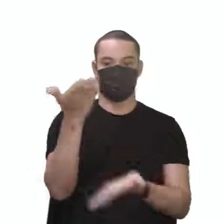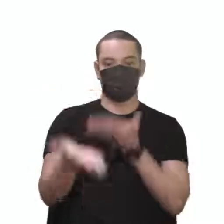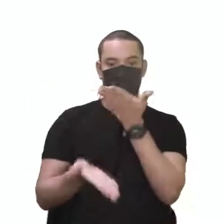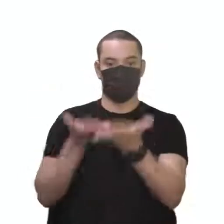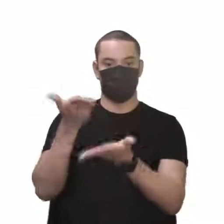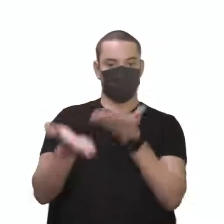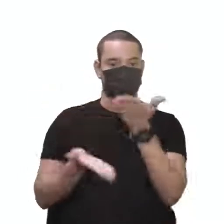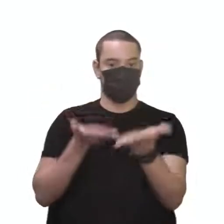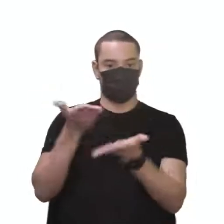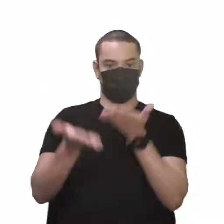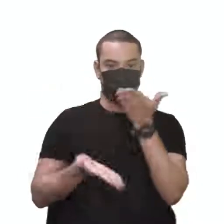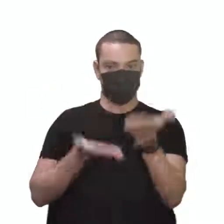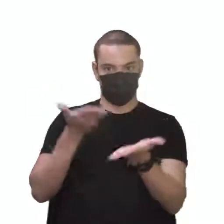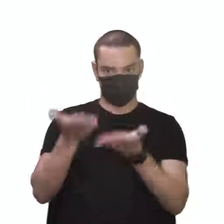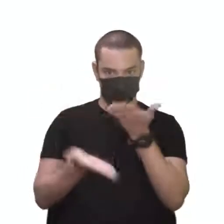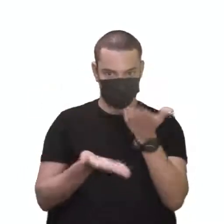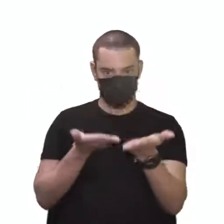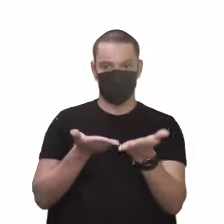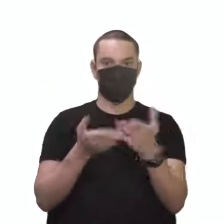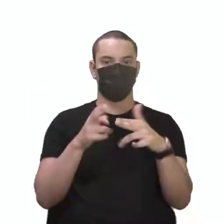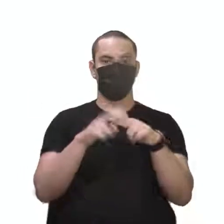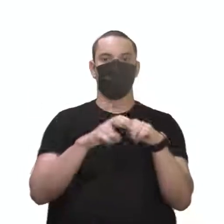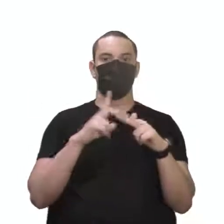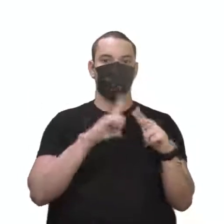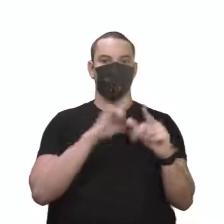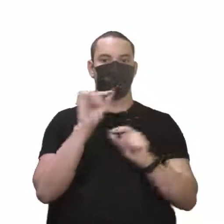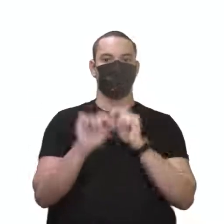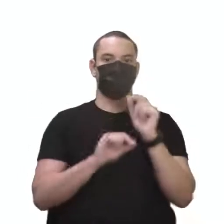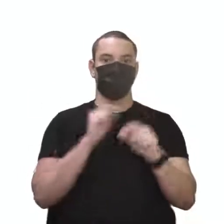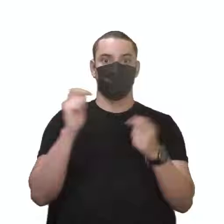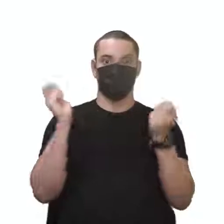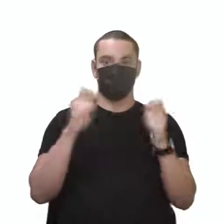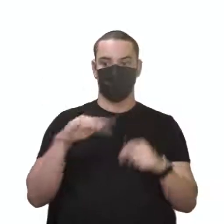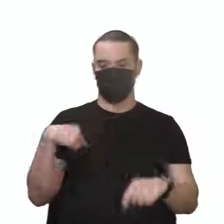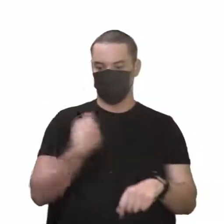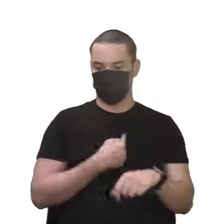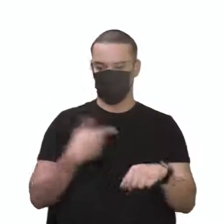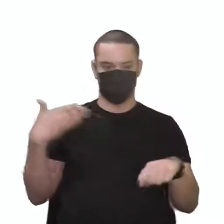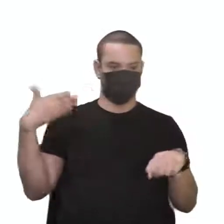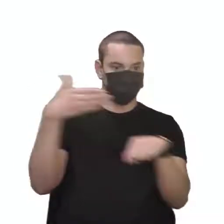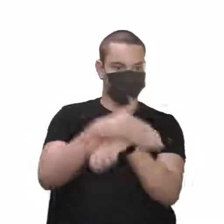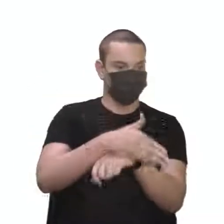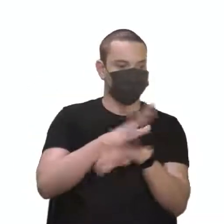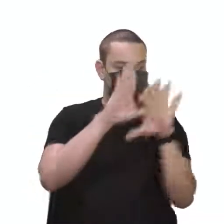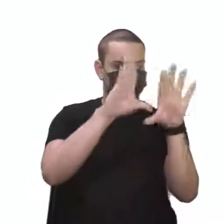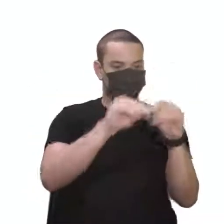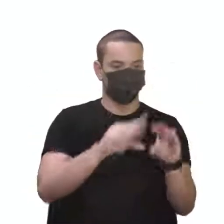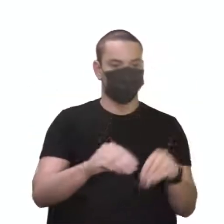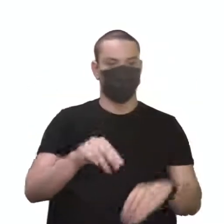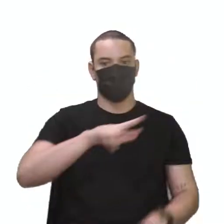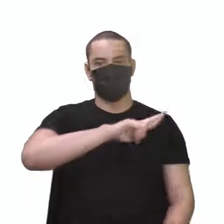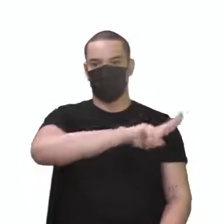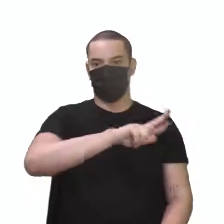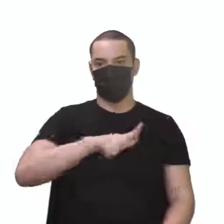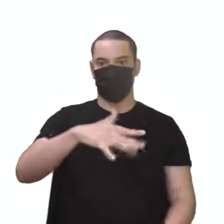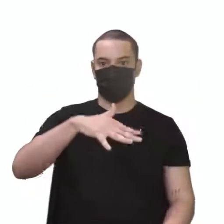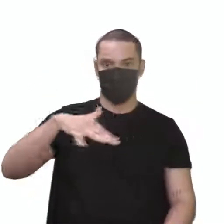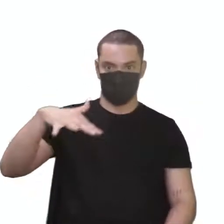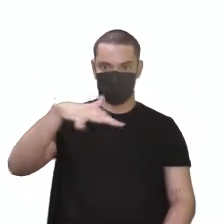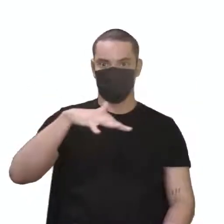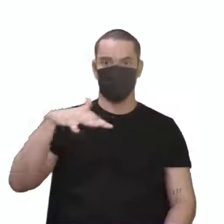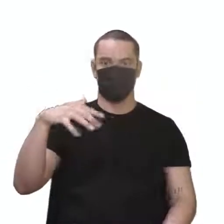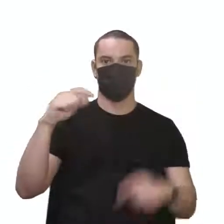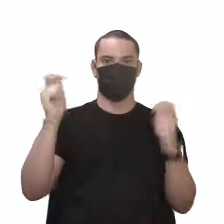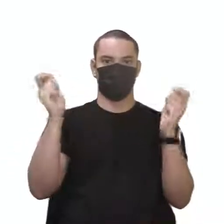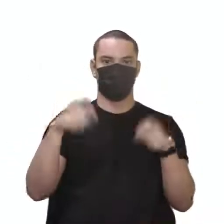terapias gênicas, tá? Então, a gente tem como intervir em vários setores, né, que a